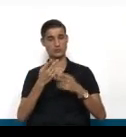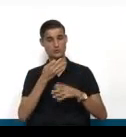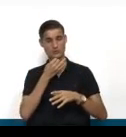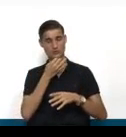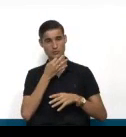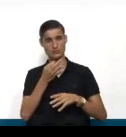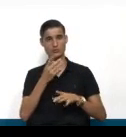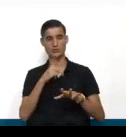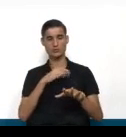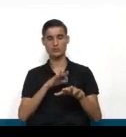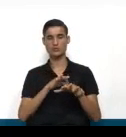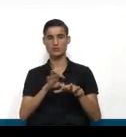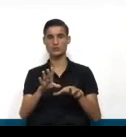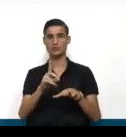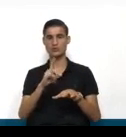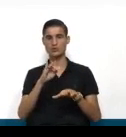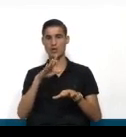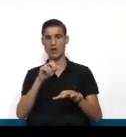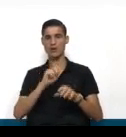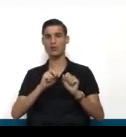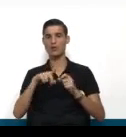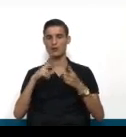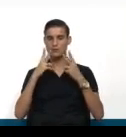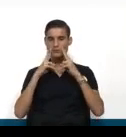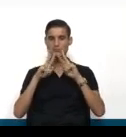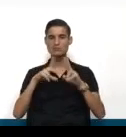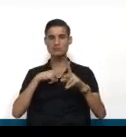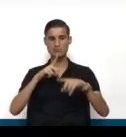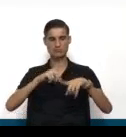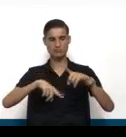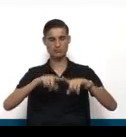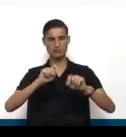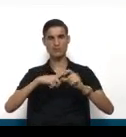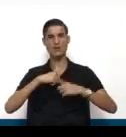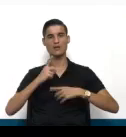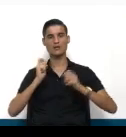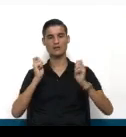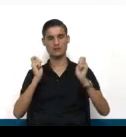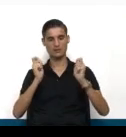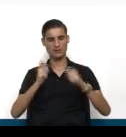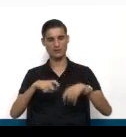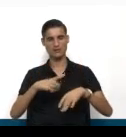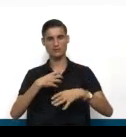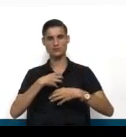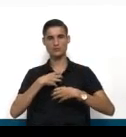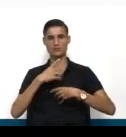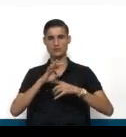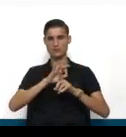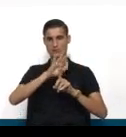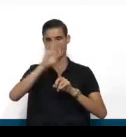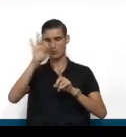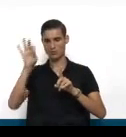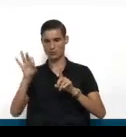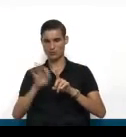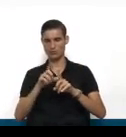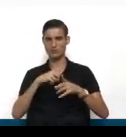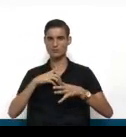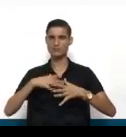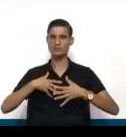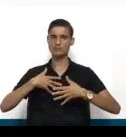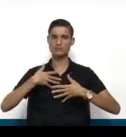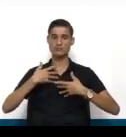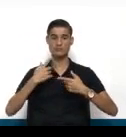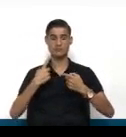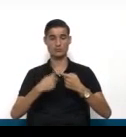fica a dica, tá? Que é fazer o quê? Observar que a função dá a condição no contorno, ela é harmônica,